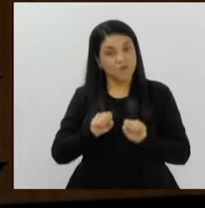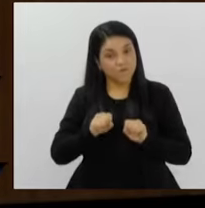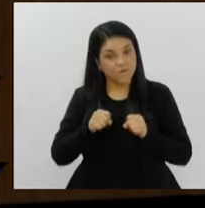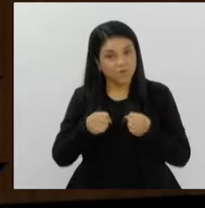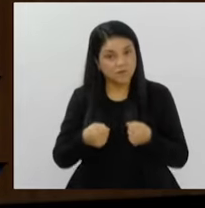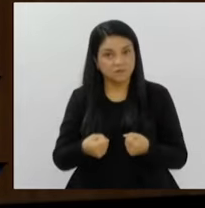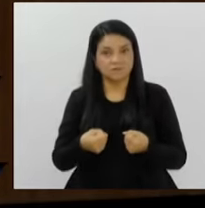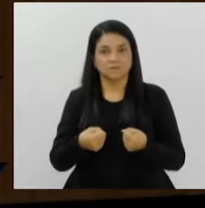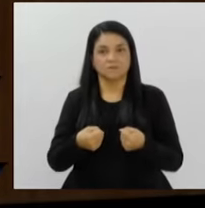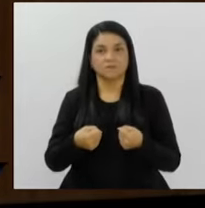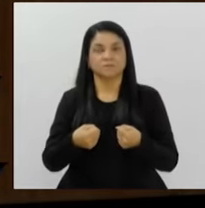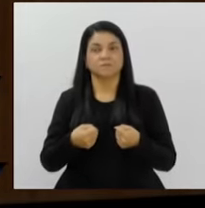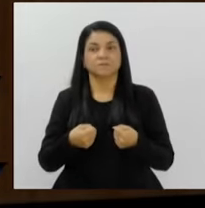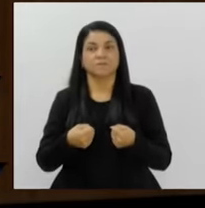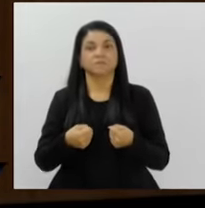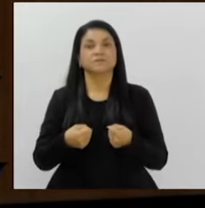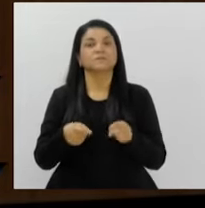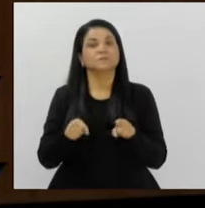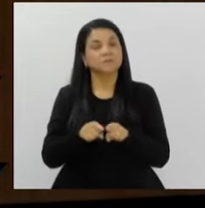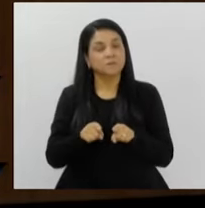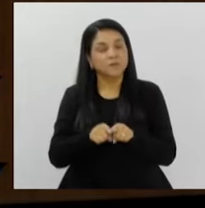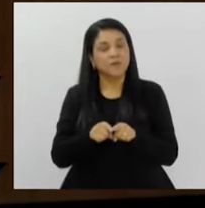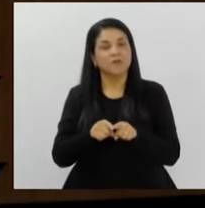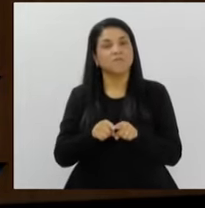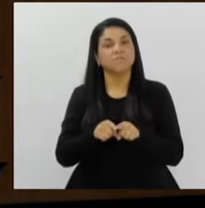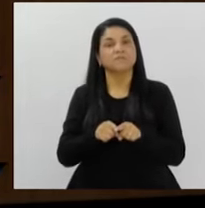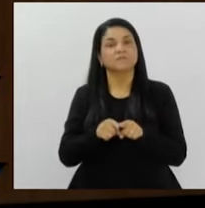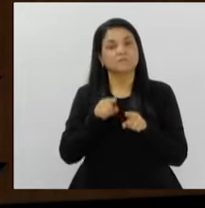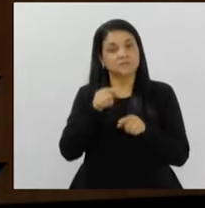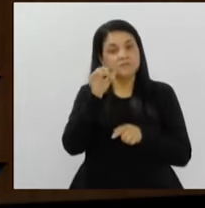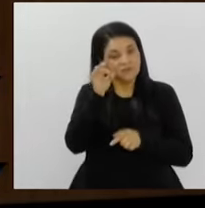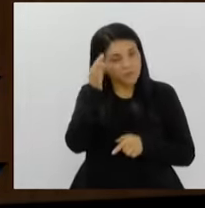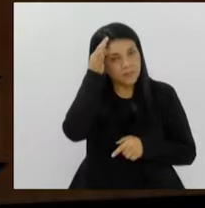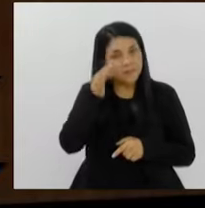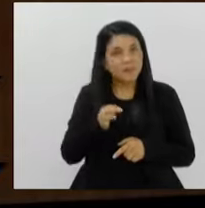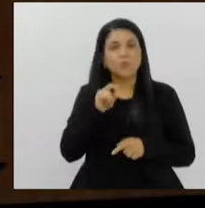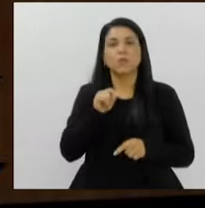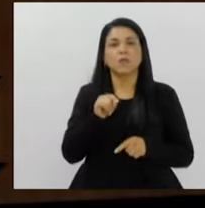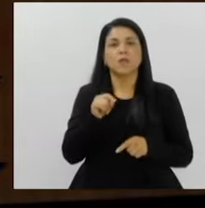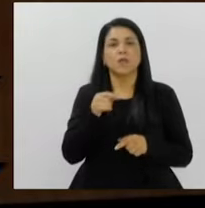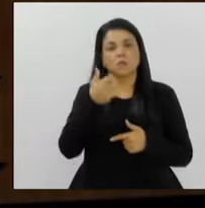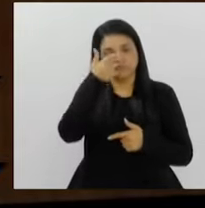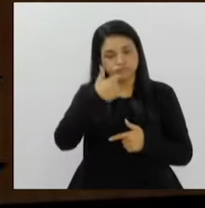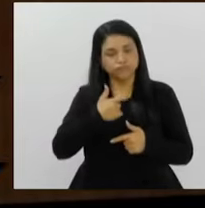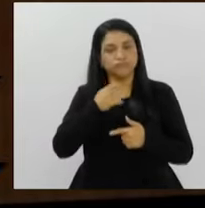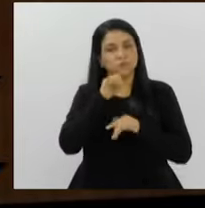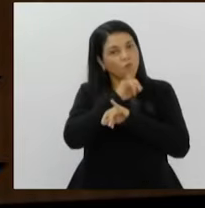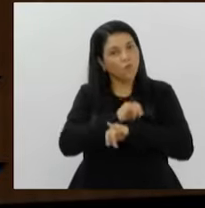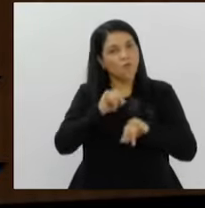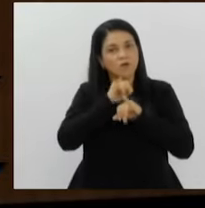isso, e mais à frente os senhores vão entender por que estou fazendo,